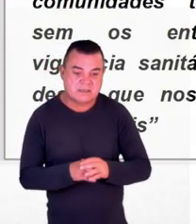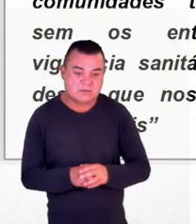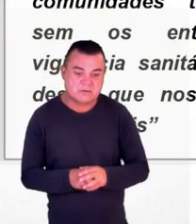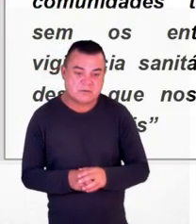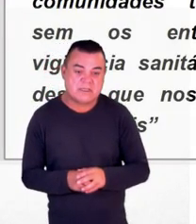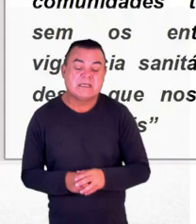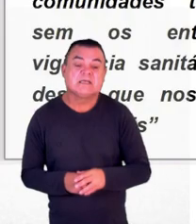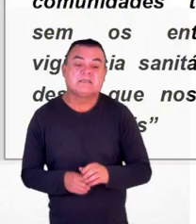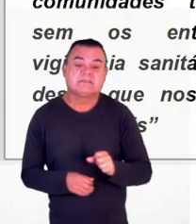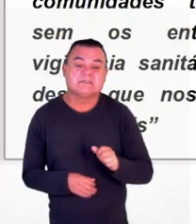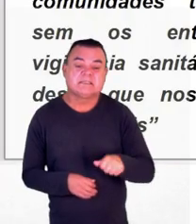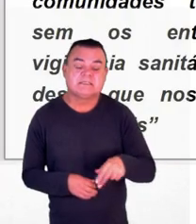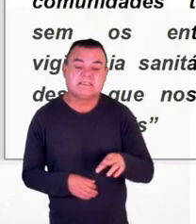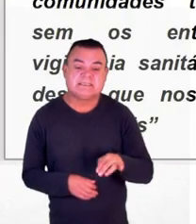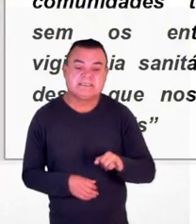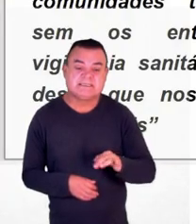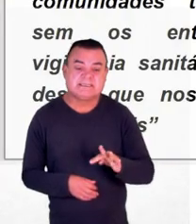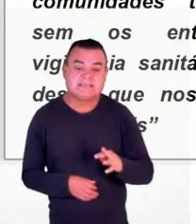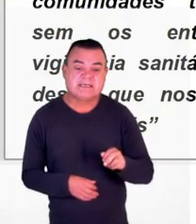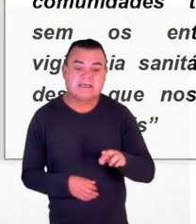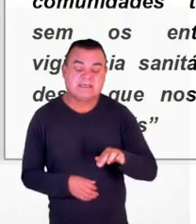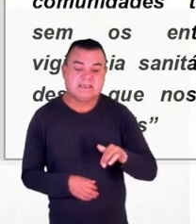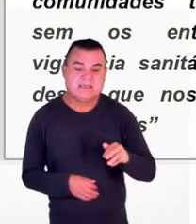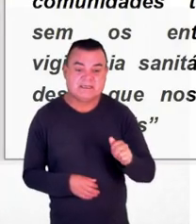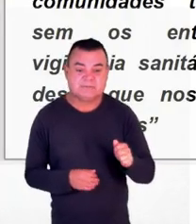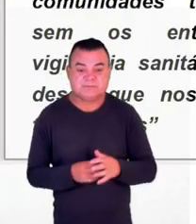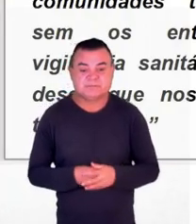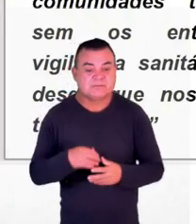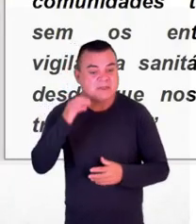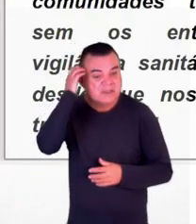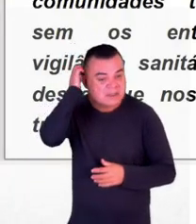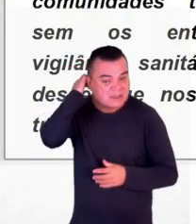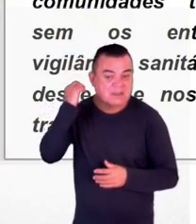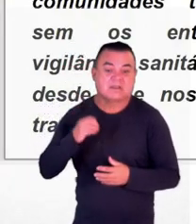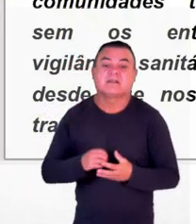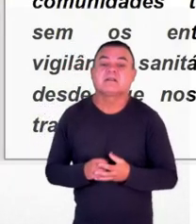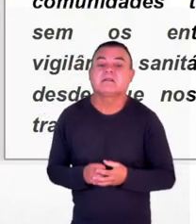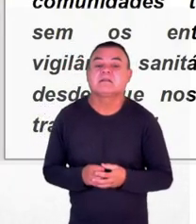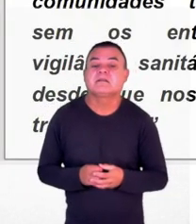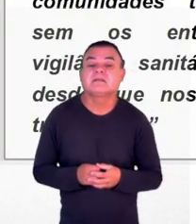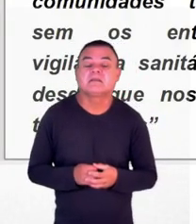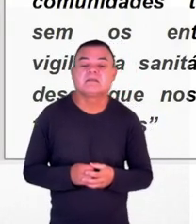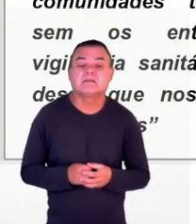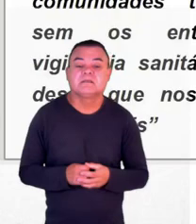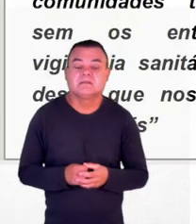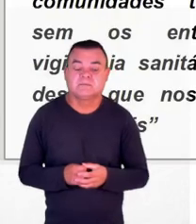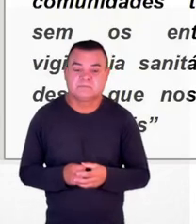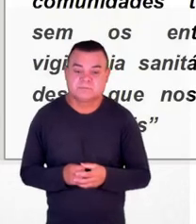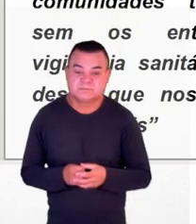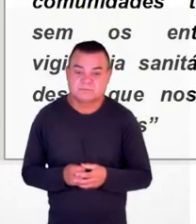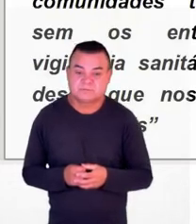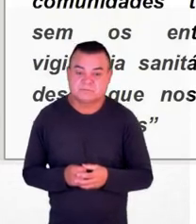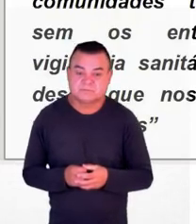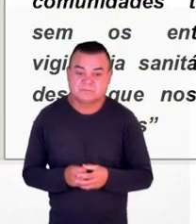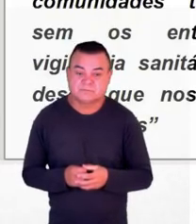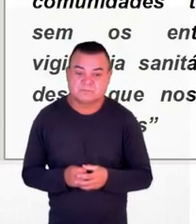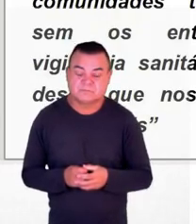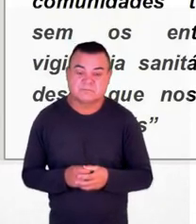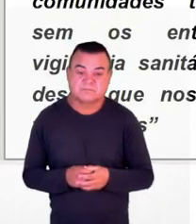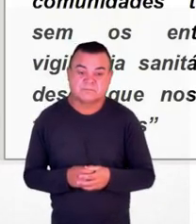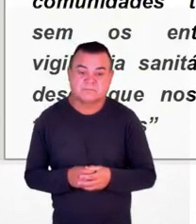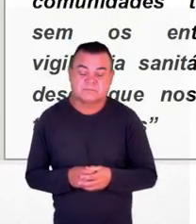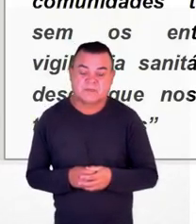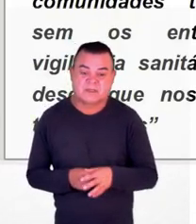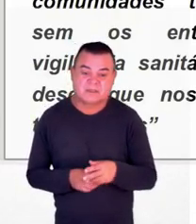se eu criar galinha no meu pital eu posso matar galinha e comer não preciso vi alo nenhum eh me fiscalizando né o aut consumo ou consumo familiar